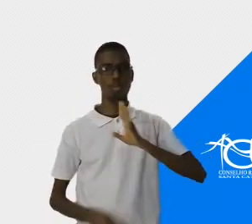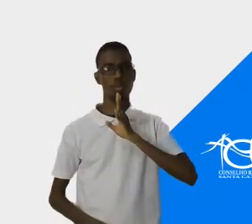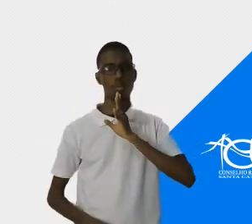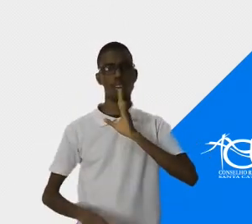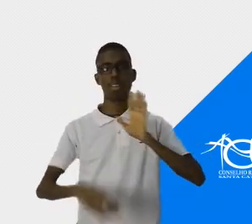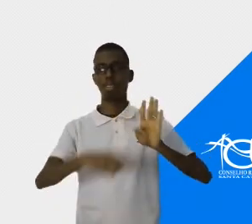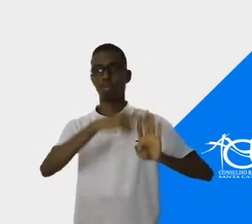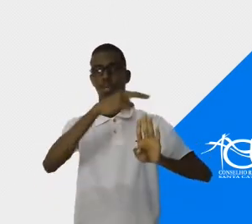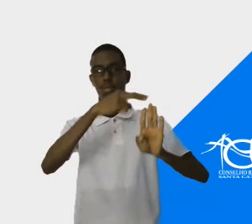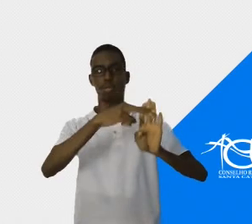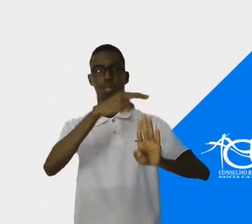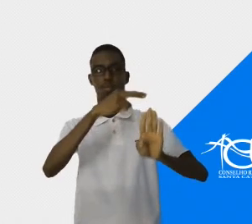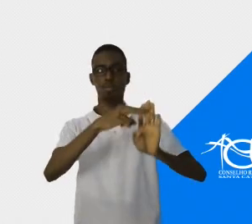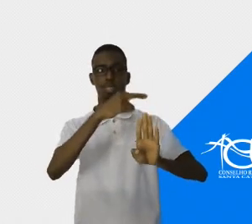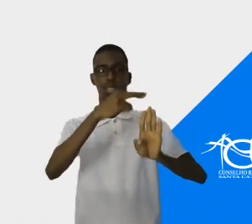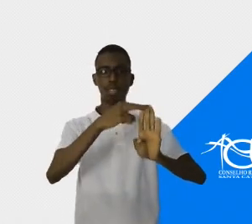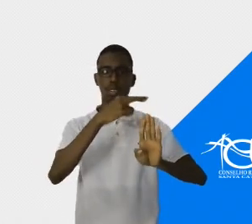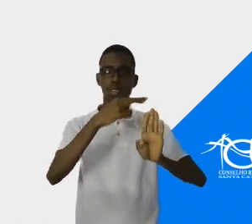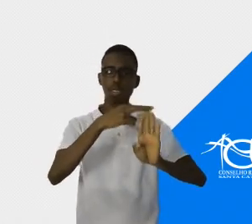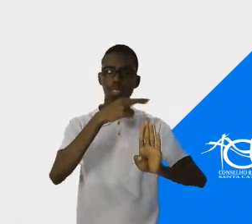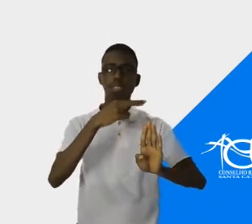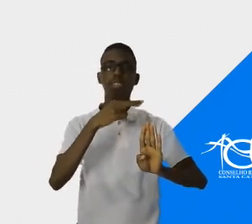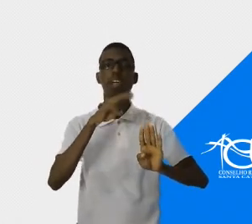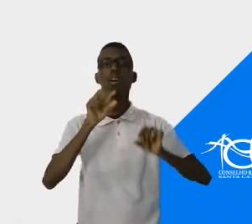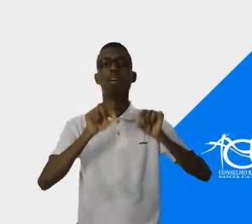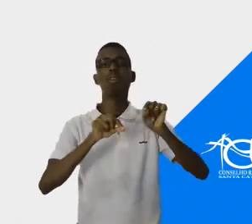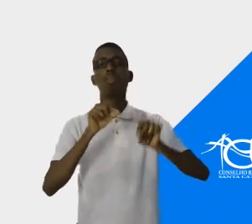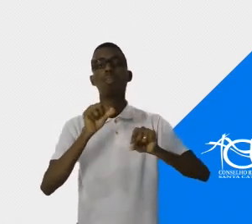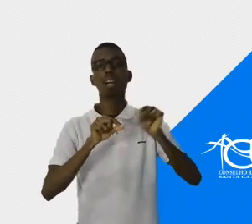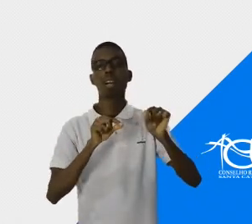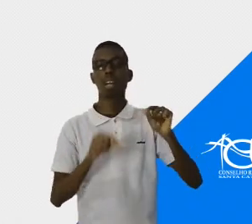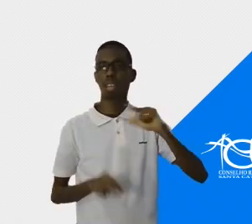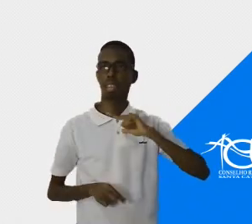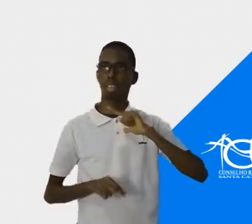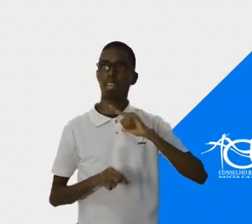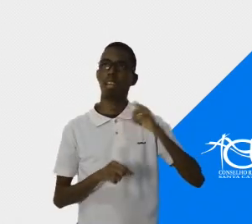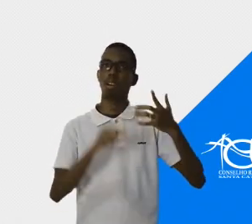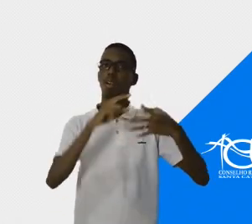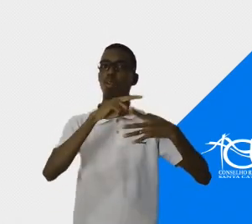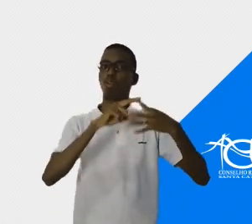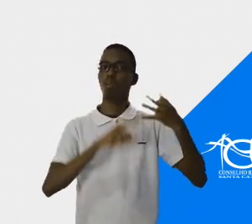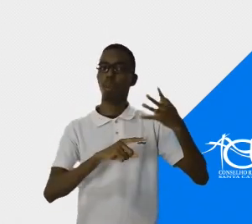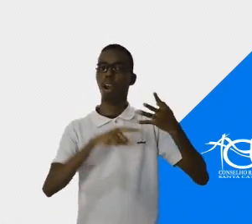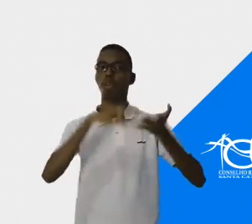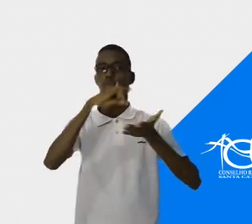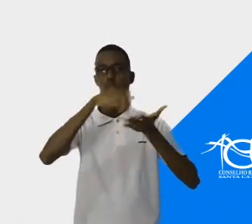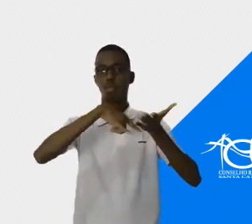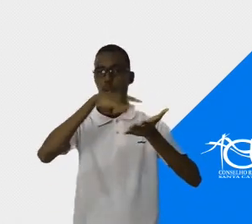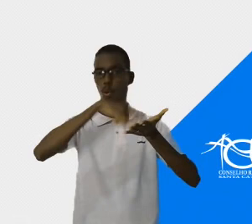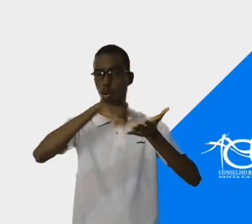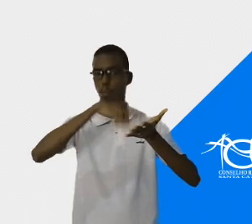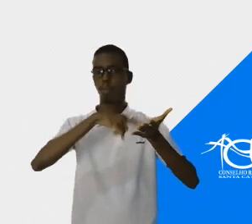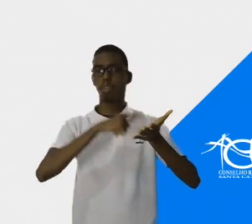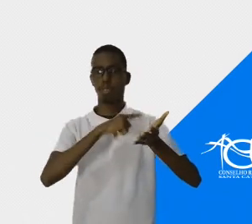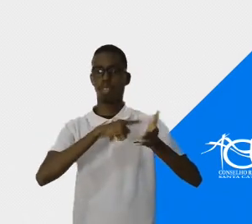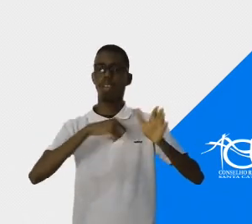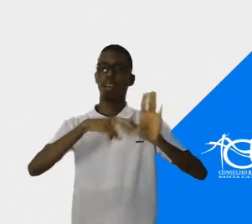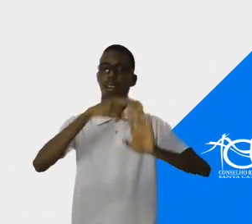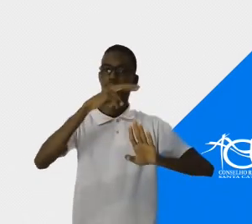2019, que se traduz em termos de quatro, pelo menos, grandes documentos psicológicos, que é o laudo, relatório, pareceres,